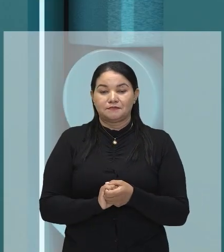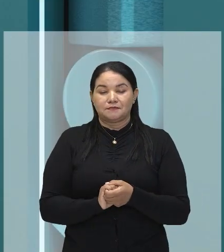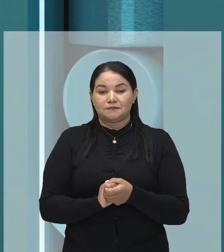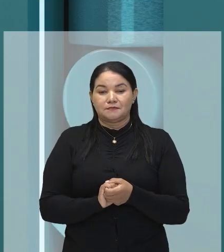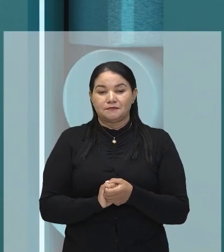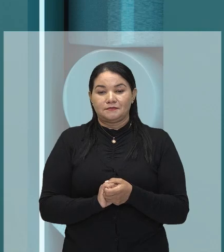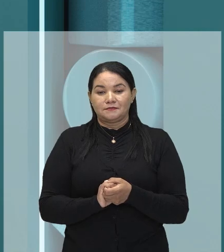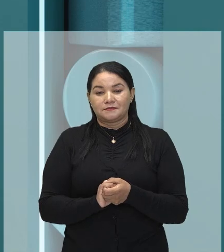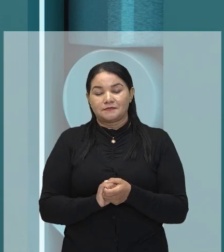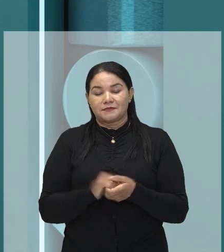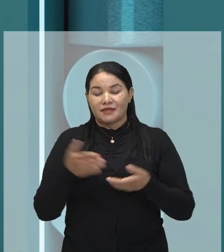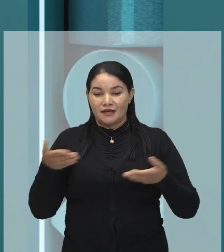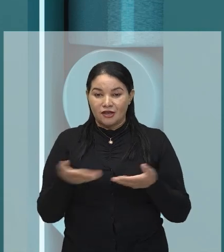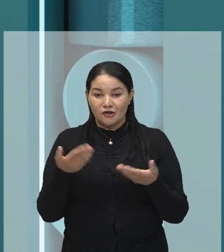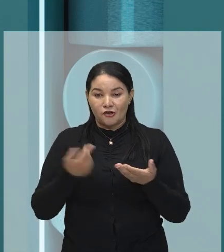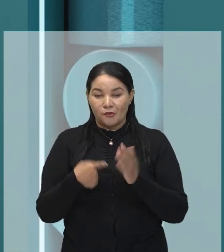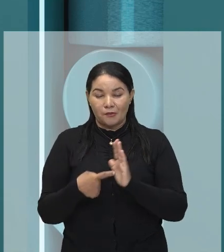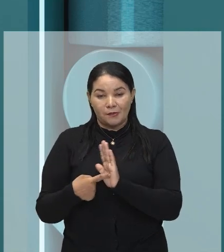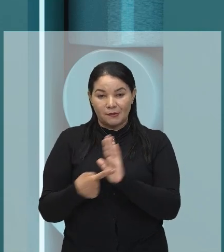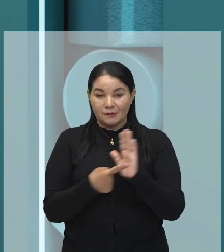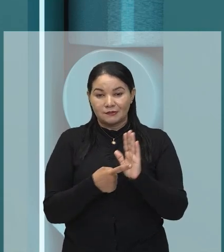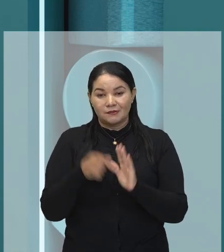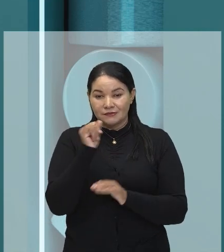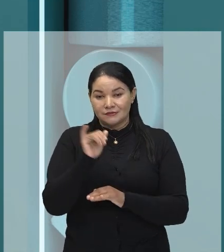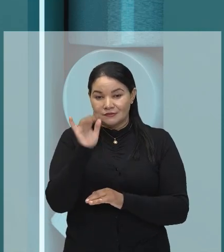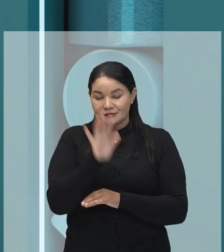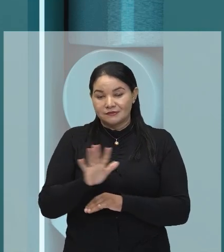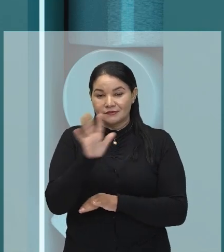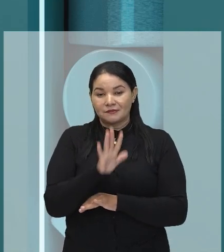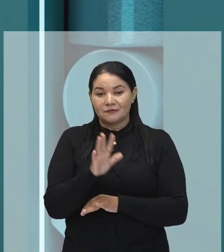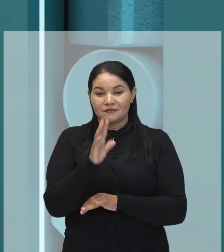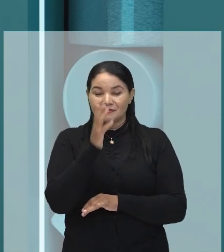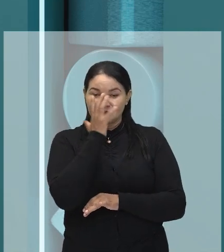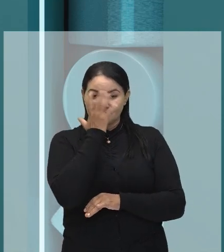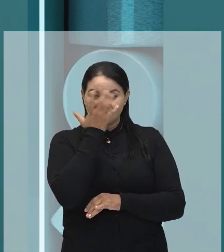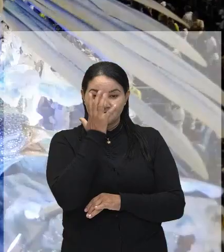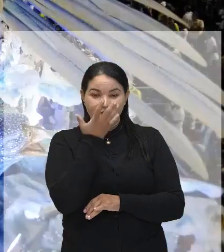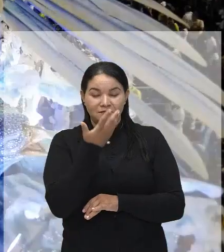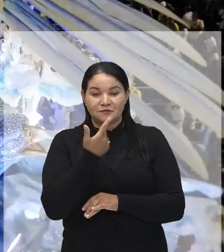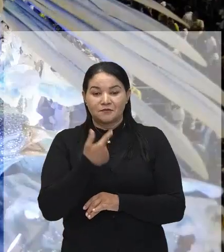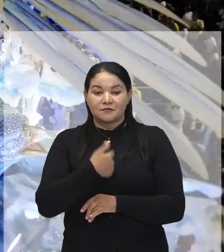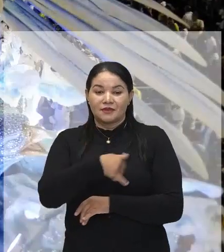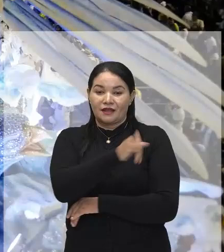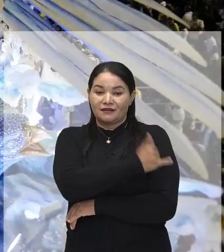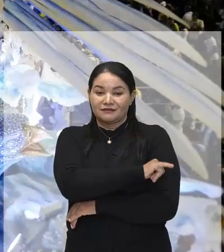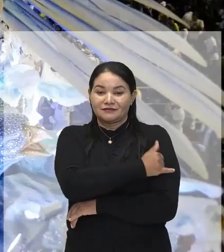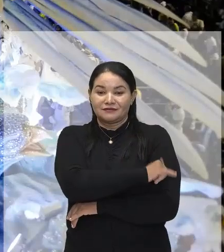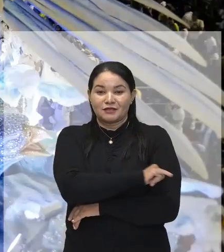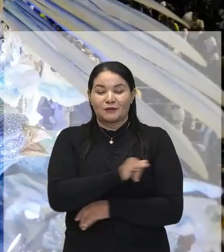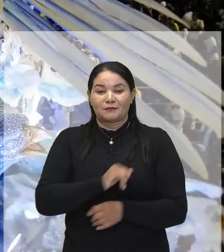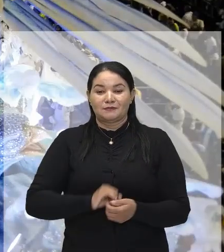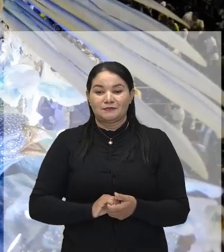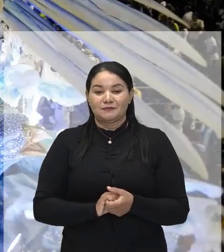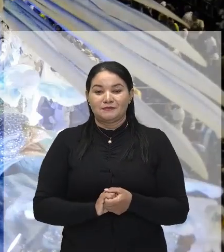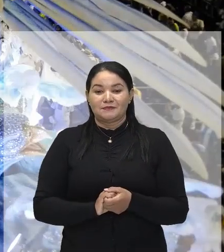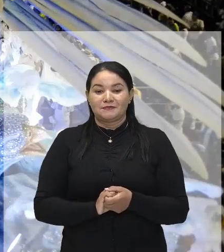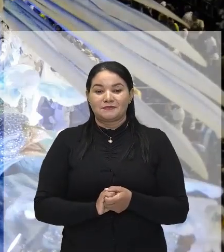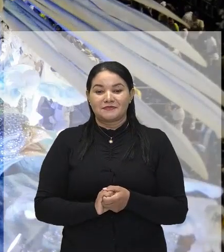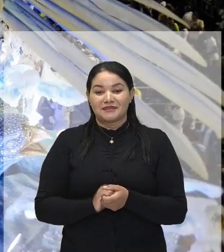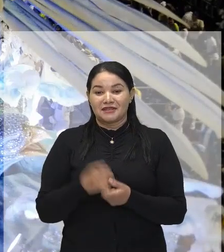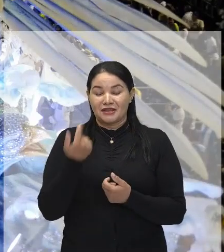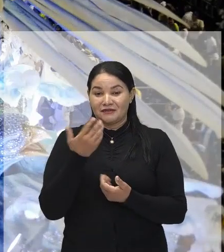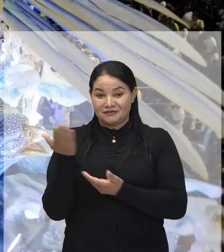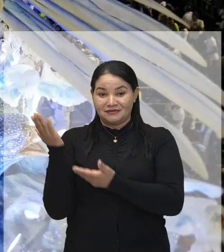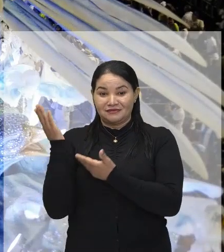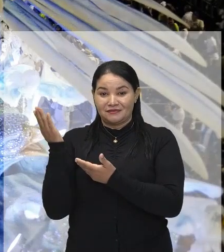E vamos mostrar uma imagem do Carnaval do Rio de Janeiro. Aí nós temos uma